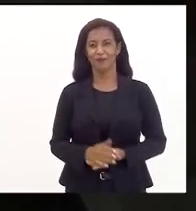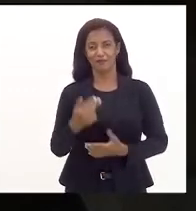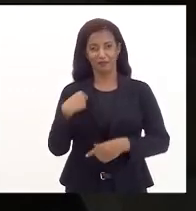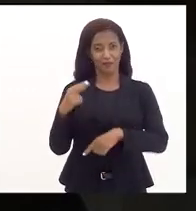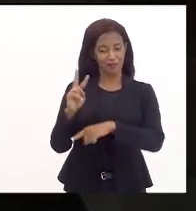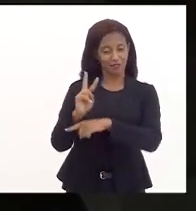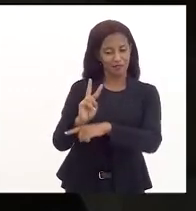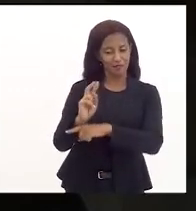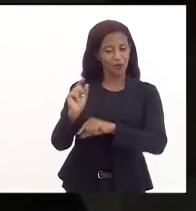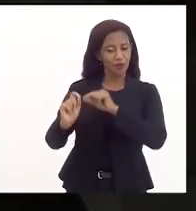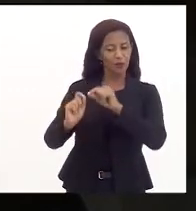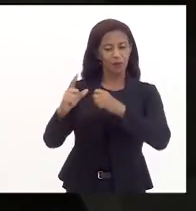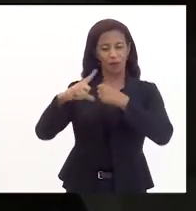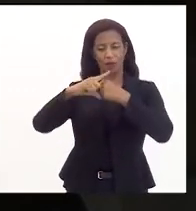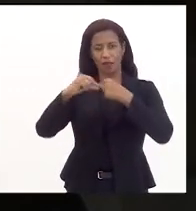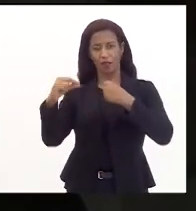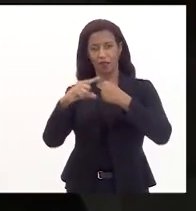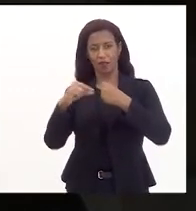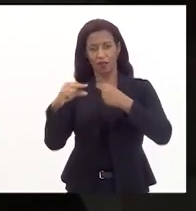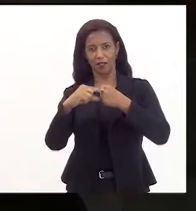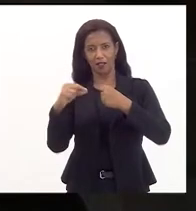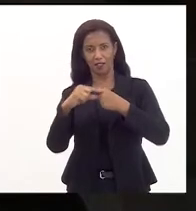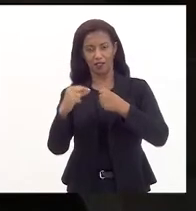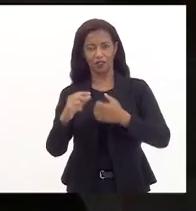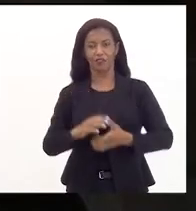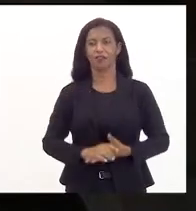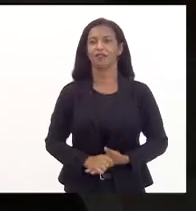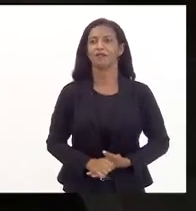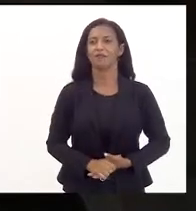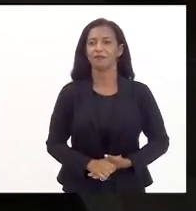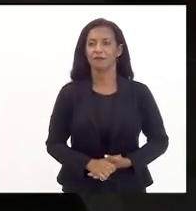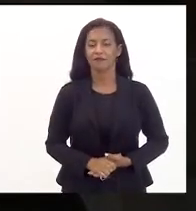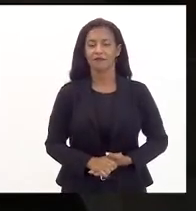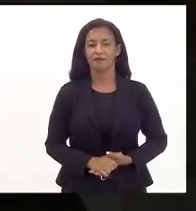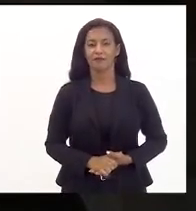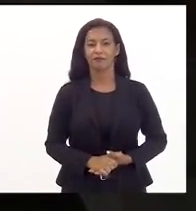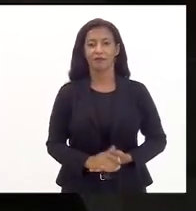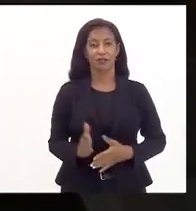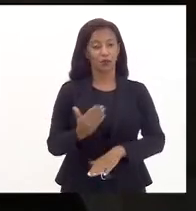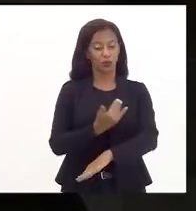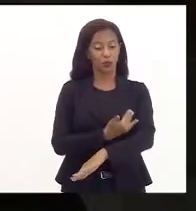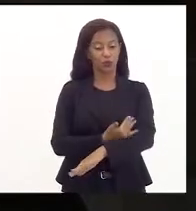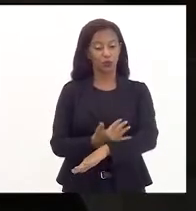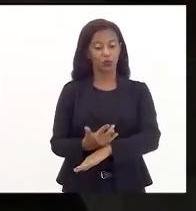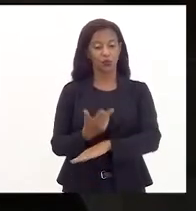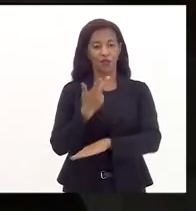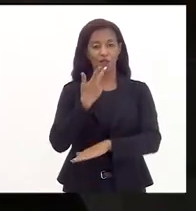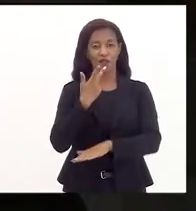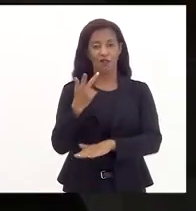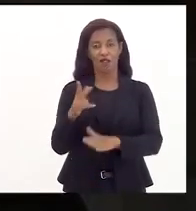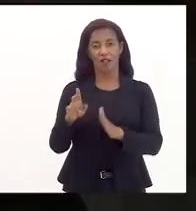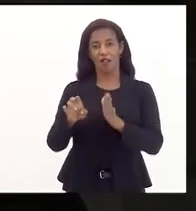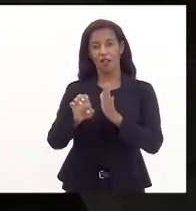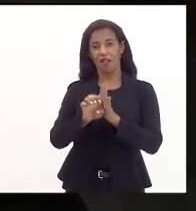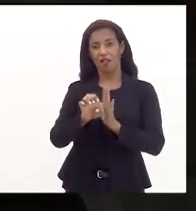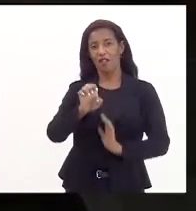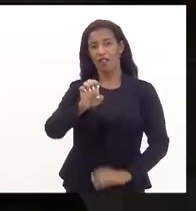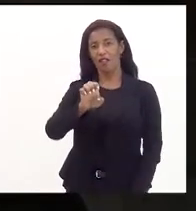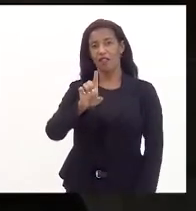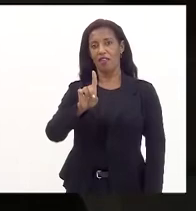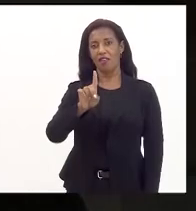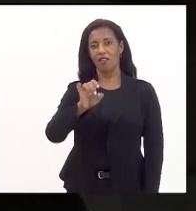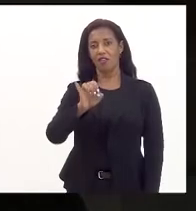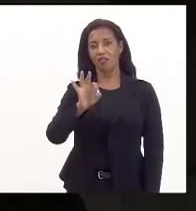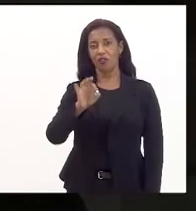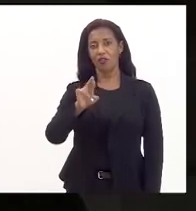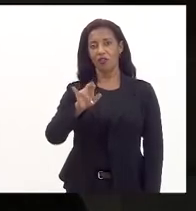verifico um artigo de fundo, que a gente costuma chamar de editorial,